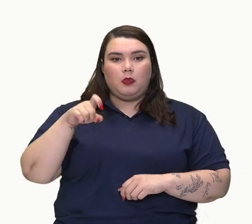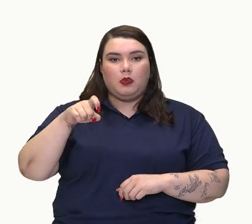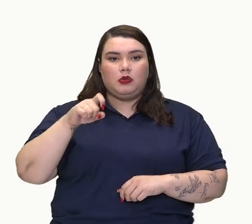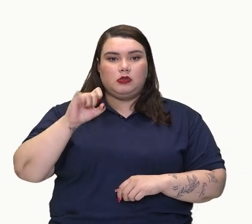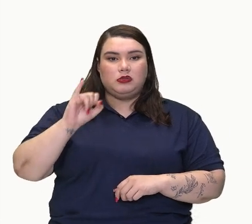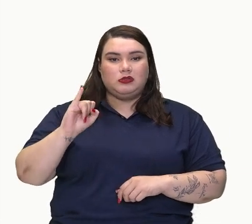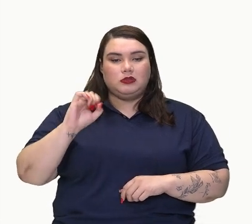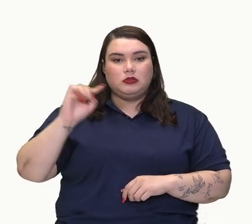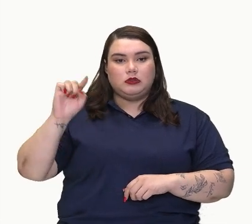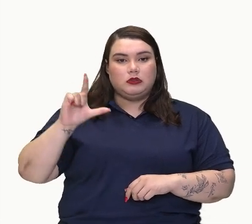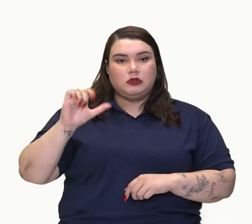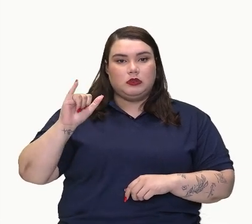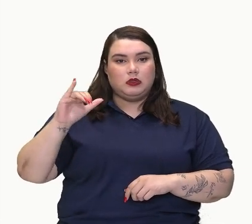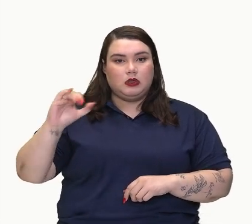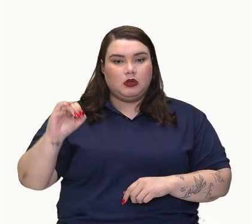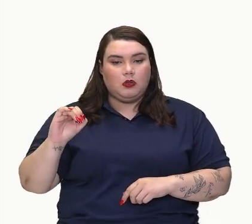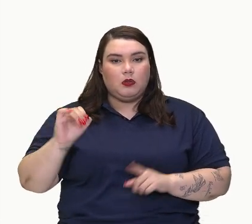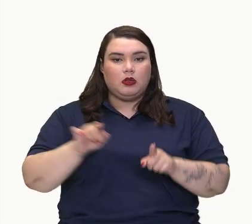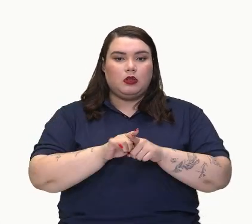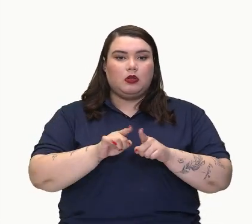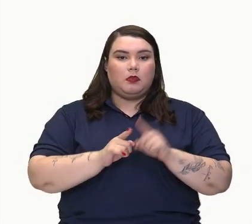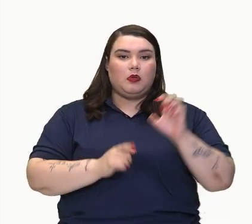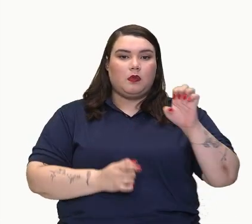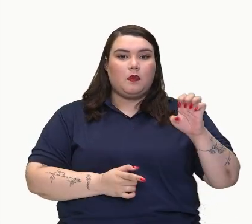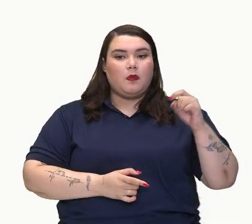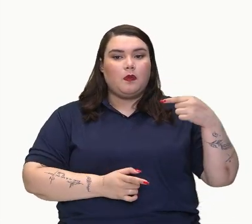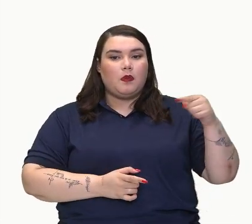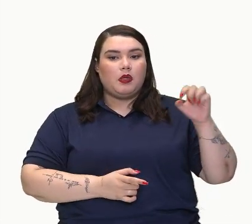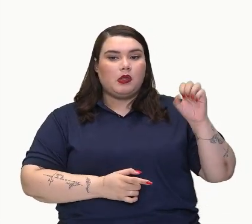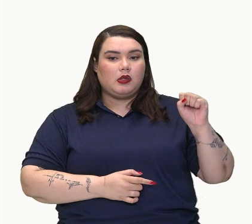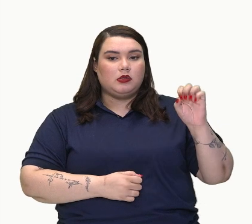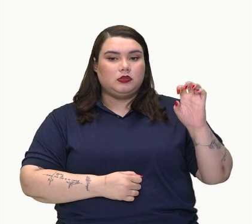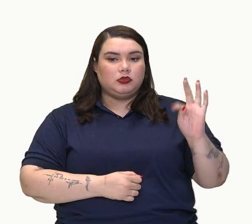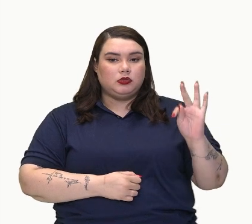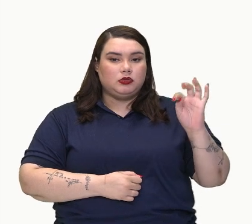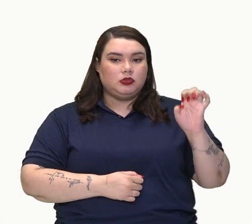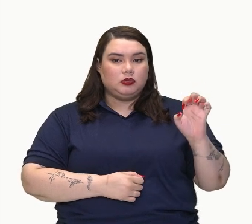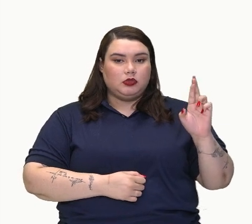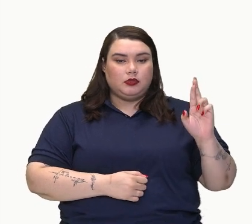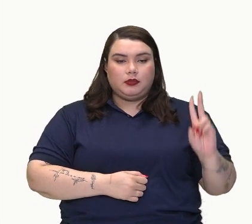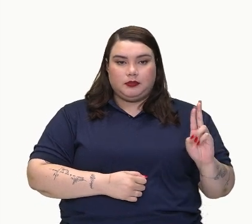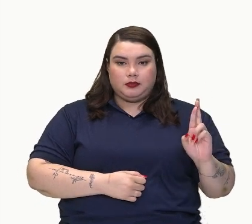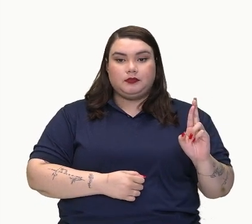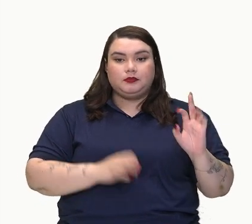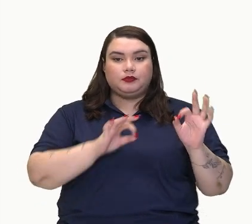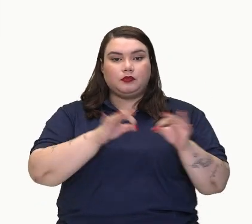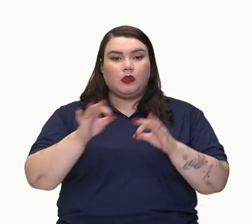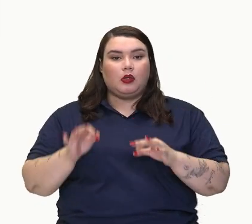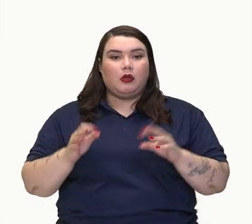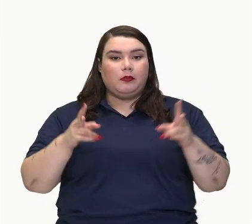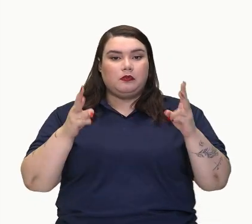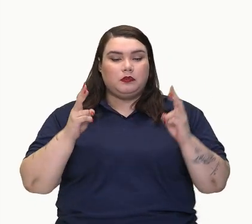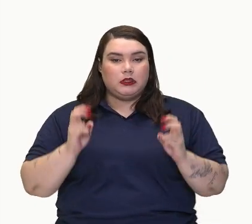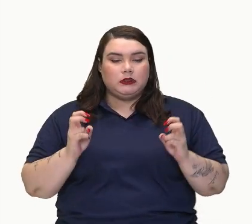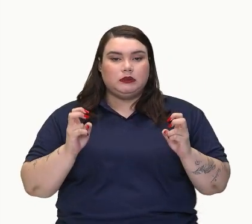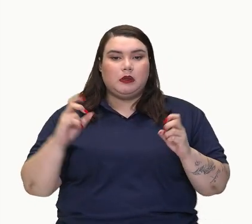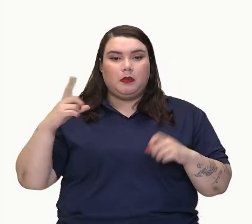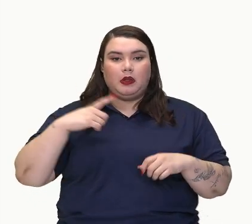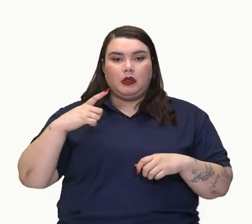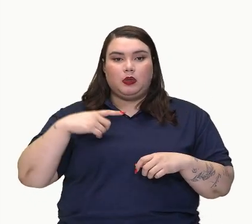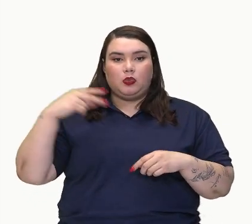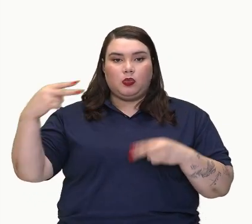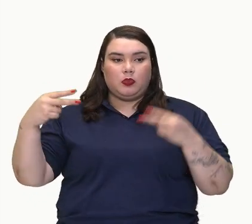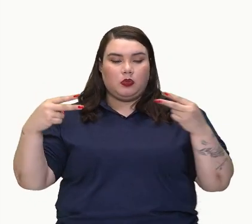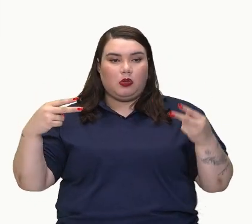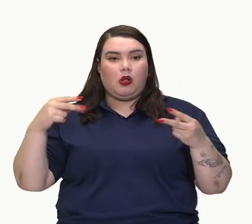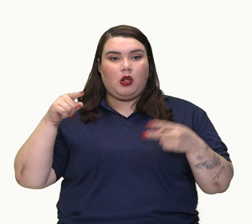Só que nesse caso, além da dupla, eu tenho aqui mais um oxigênio. Olha a diferença. Aqui só tem